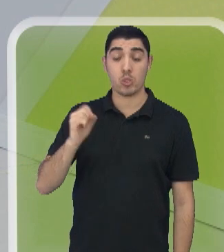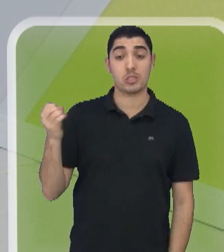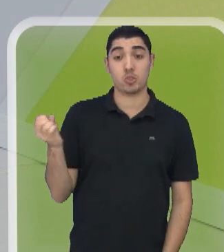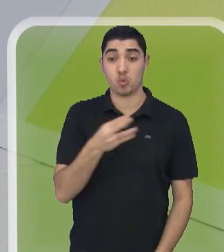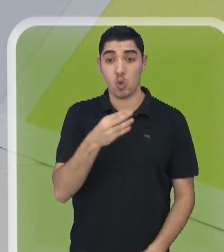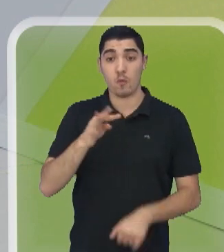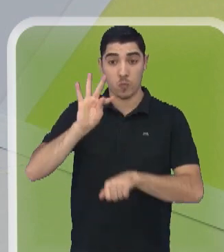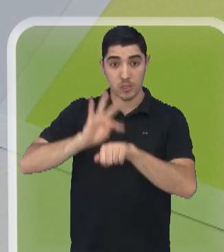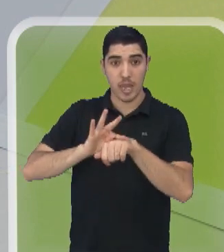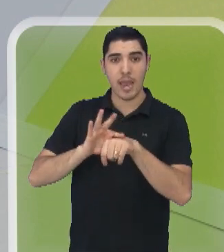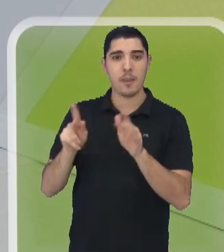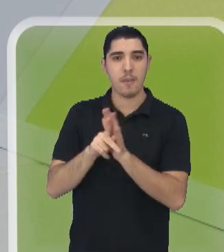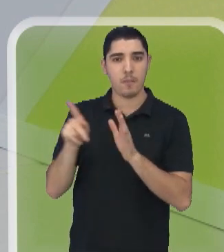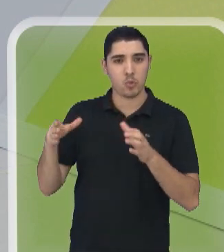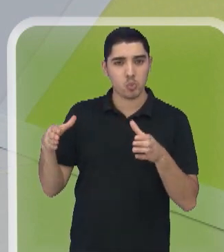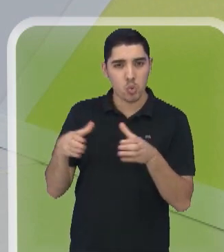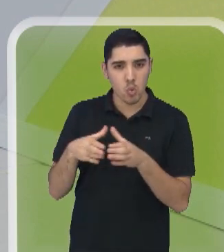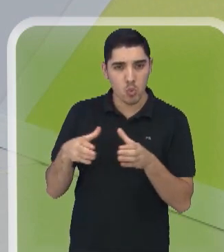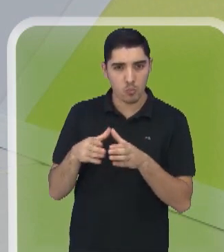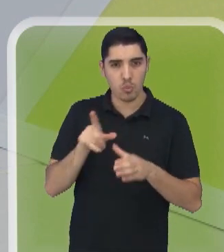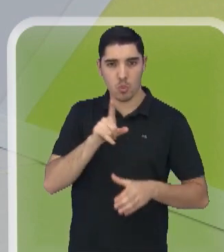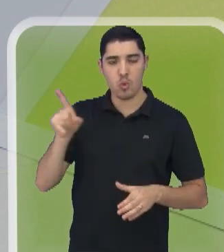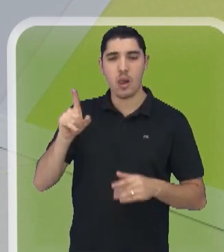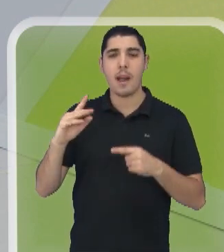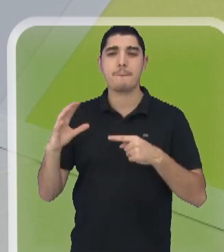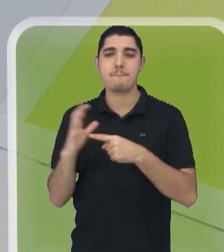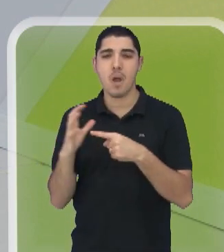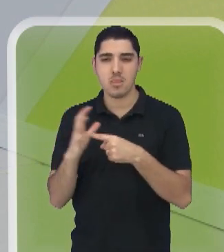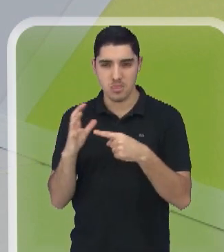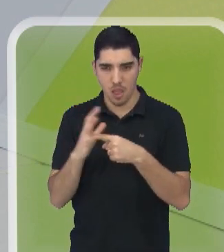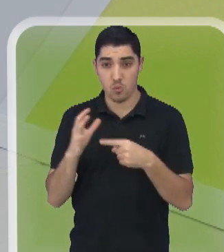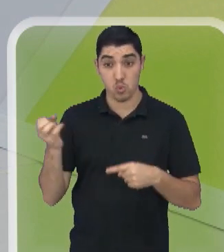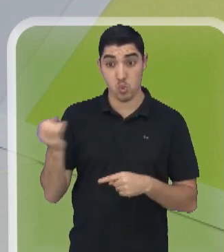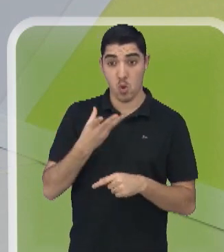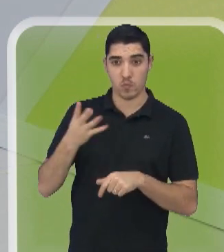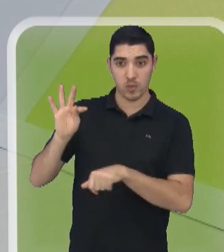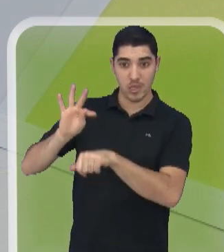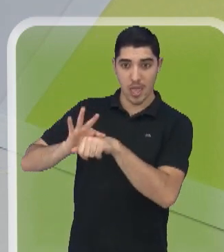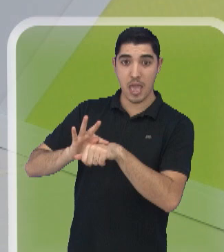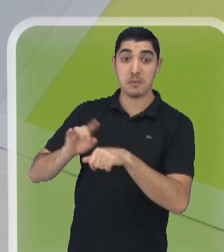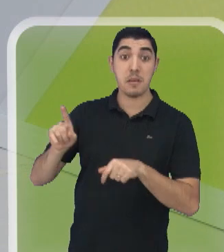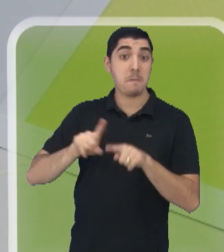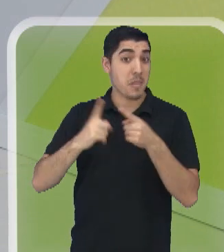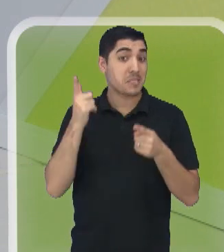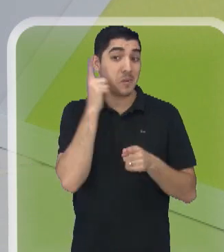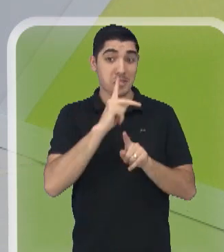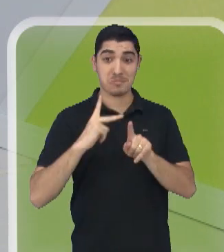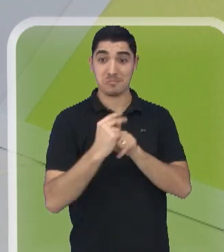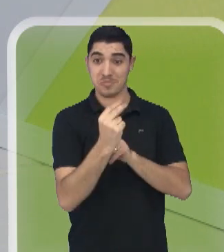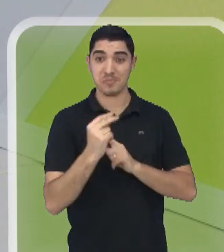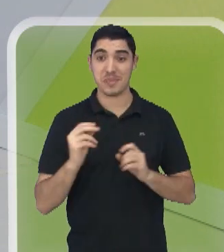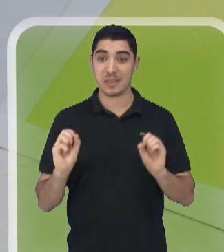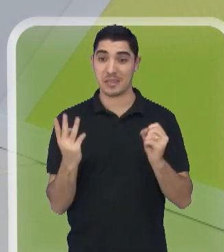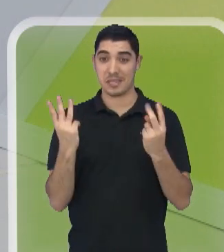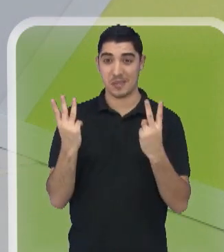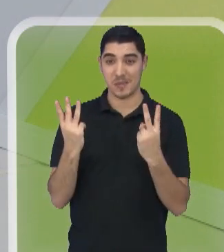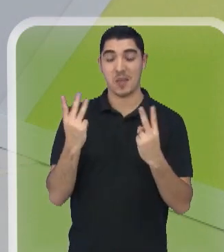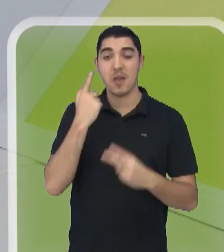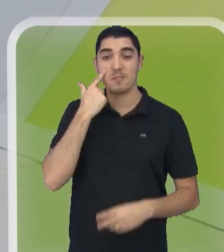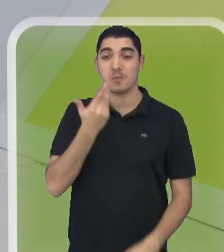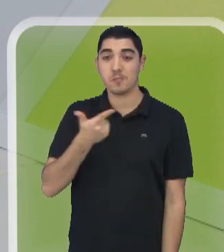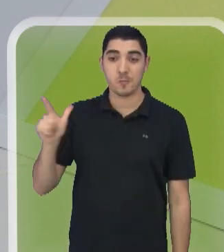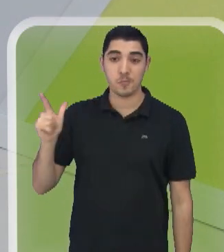ainda nesse jogo aqui, mas chegou o Luiz Carlos Martins por osmose, já conseguiu ali o resultado. Classificação da Série A3 no pique,